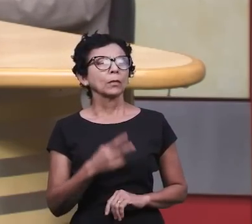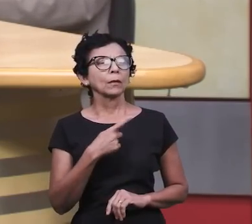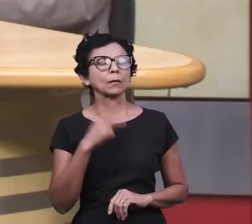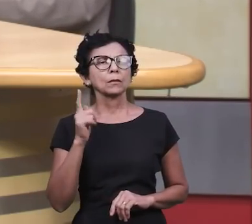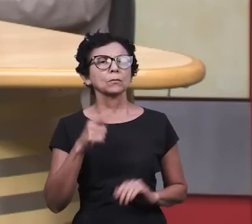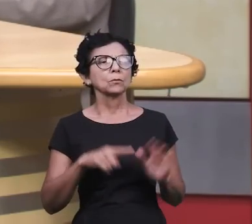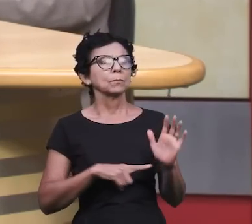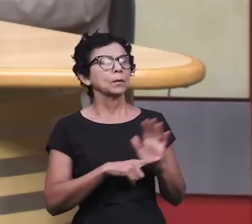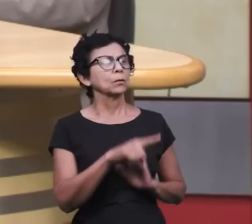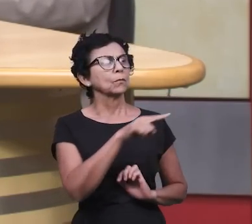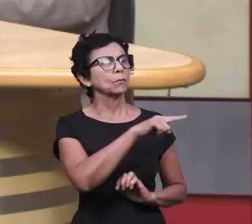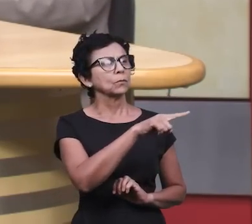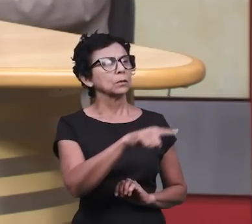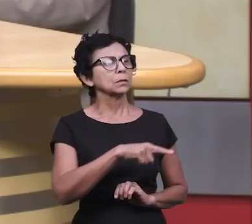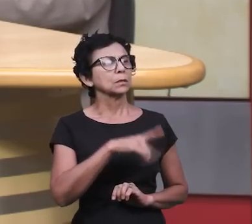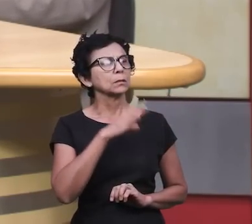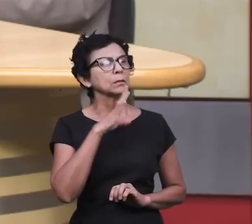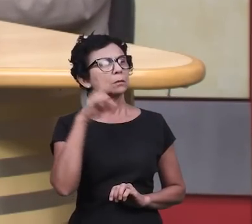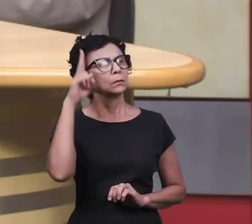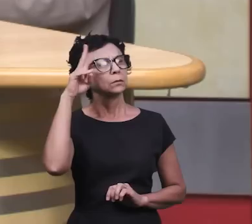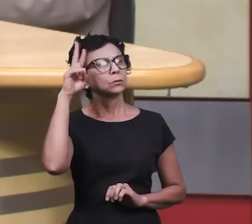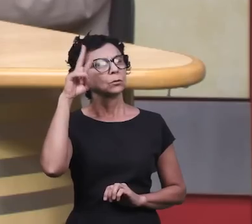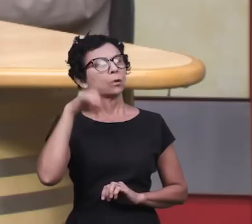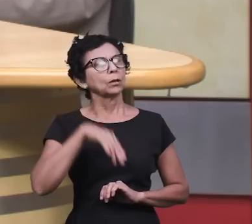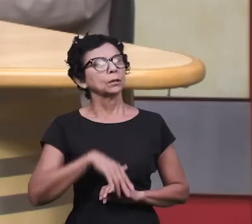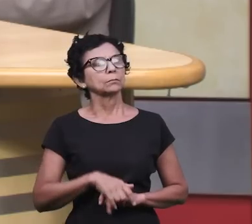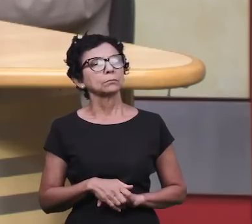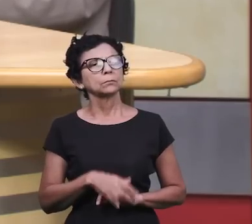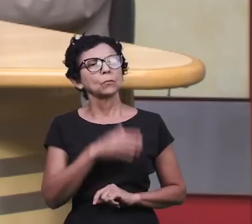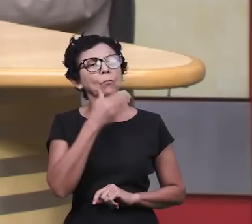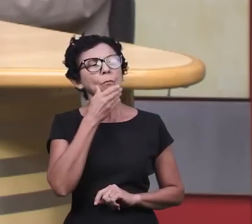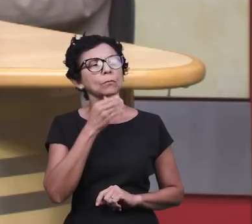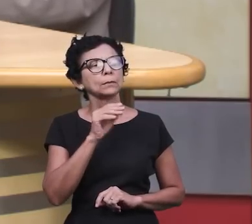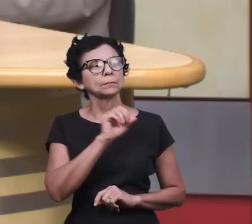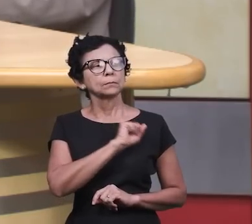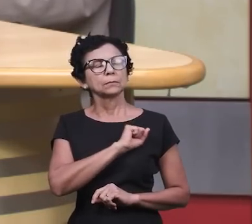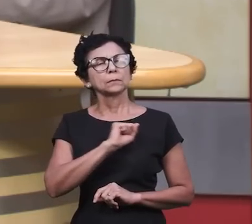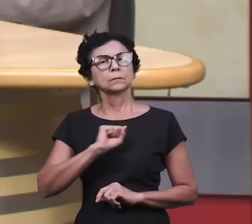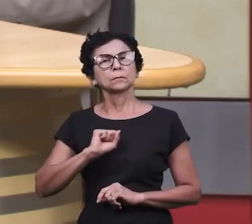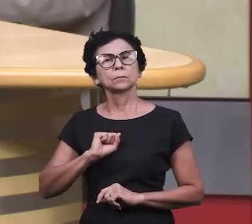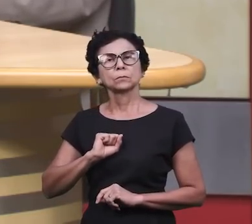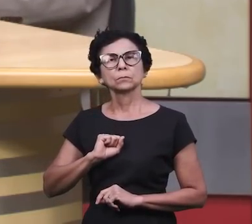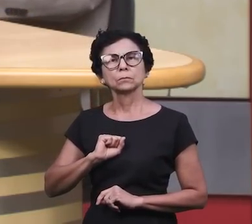eles o seguinte: se eles conheciam a história de Samuel.